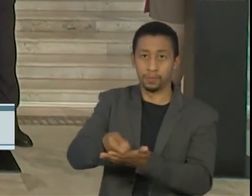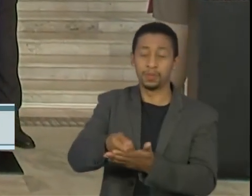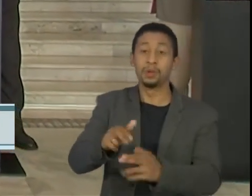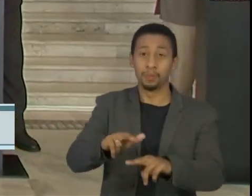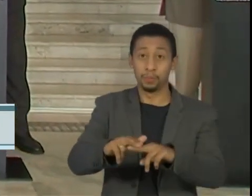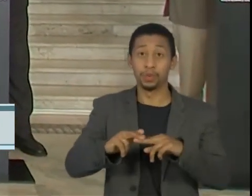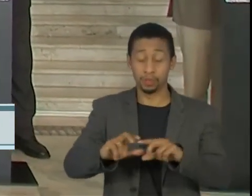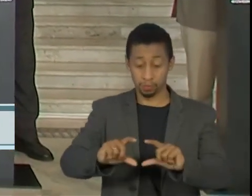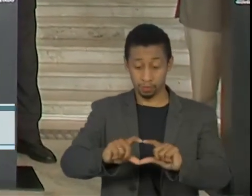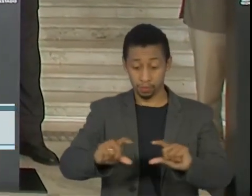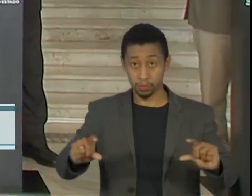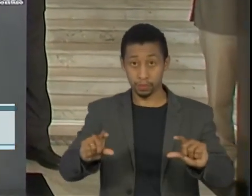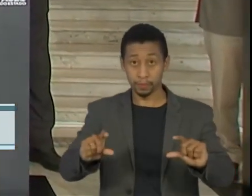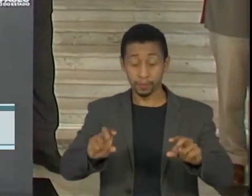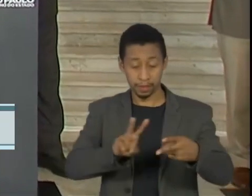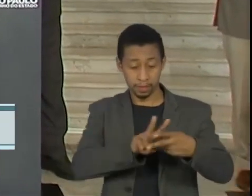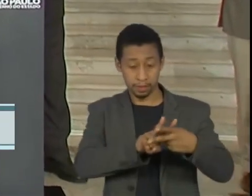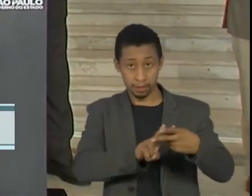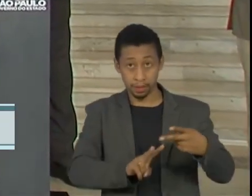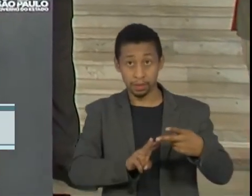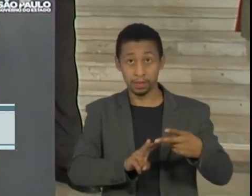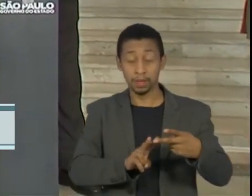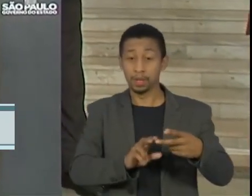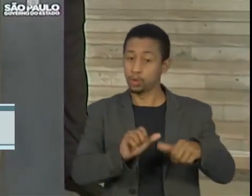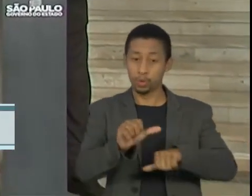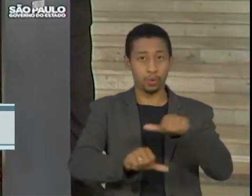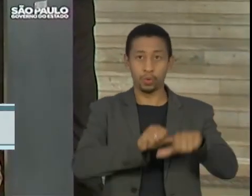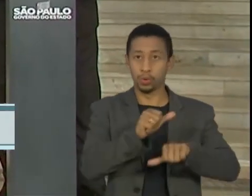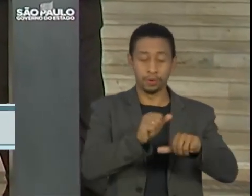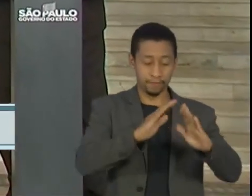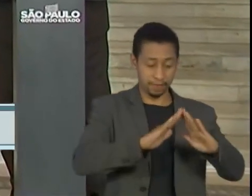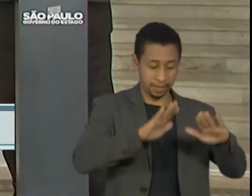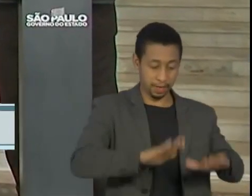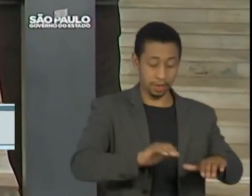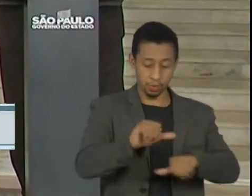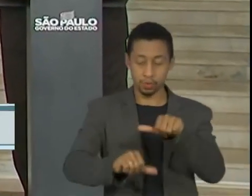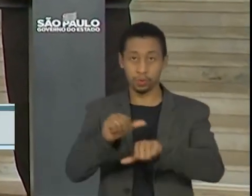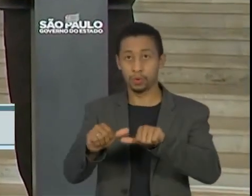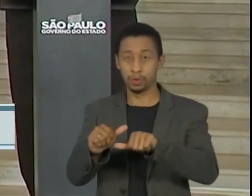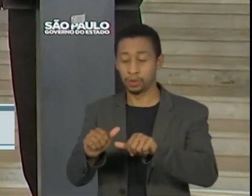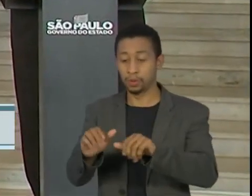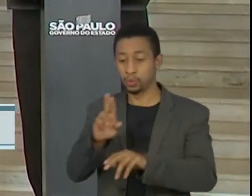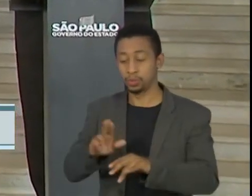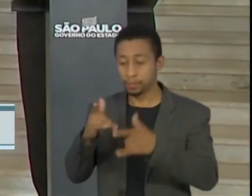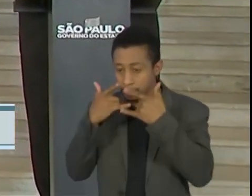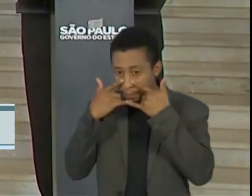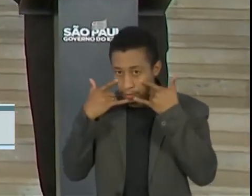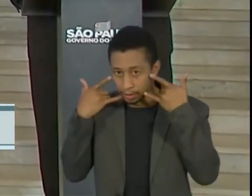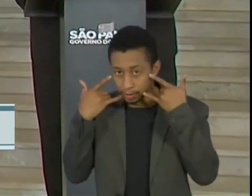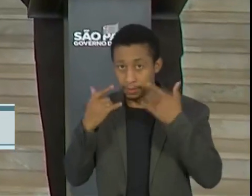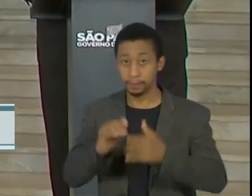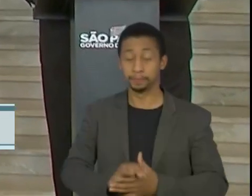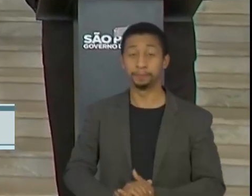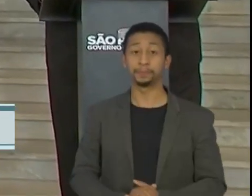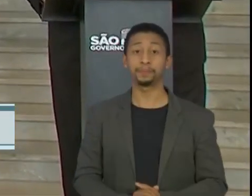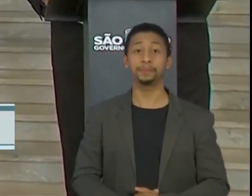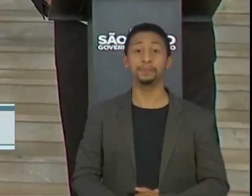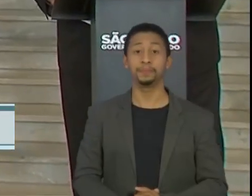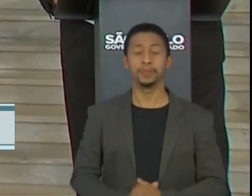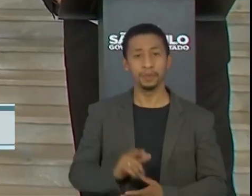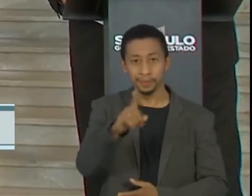de fique em casa para use máscara. Vamos acompanhar a entrevista ao vivo. Os que estão presentes, os que estão